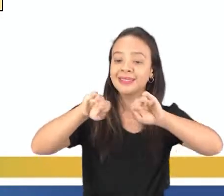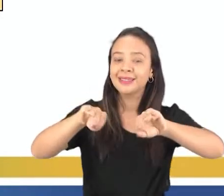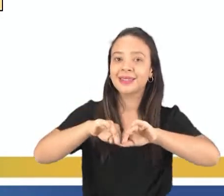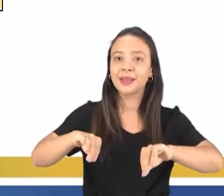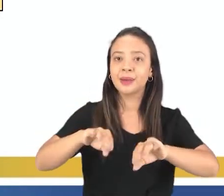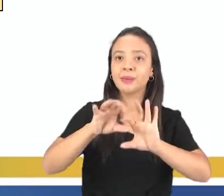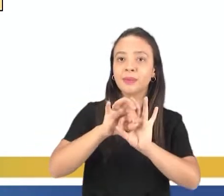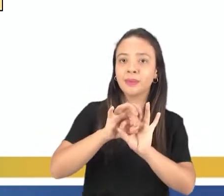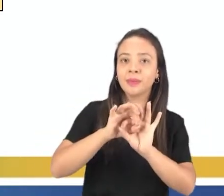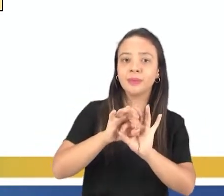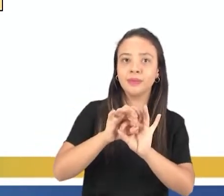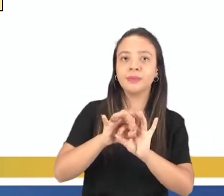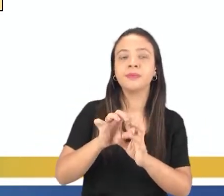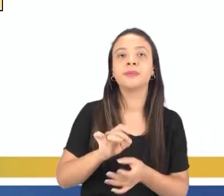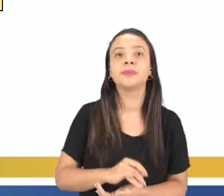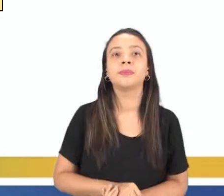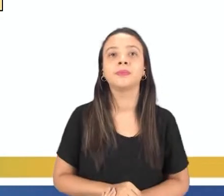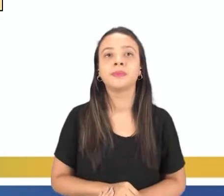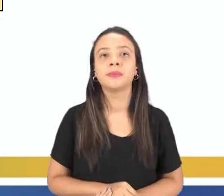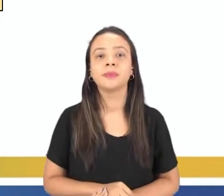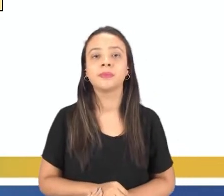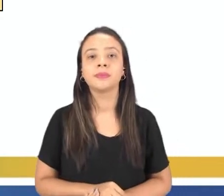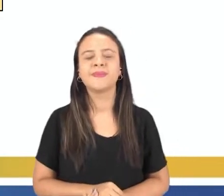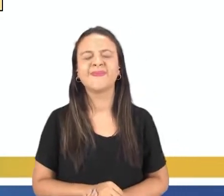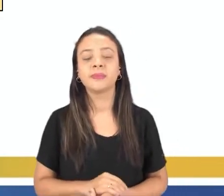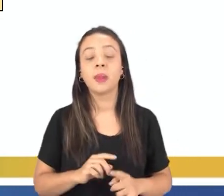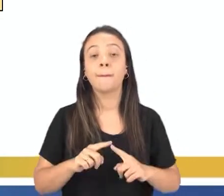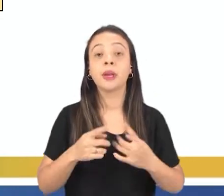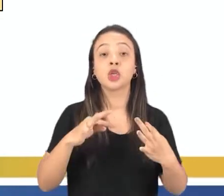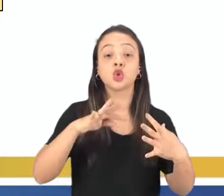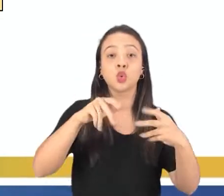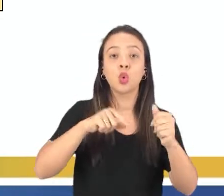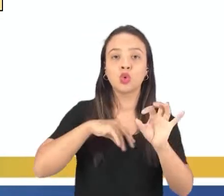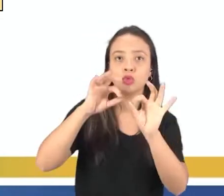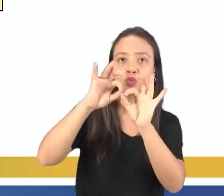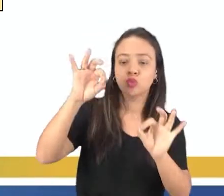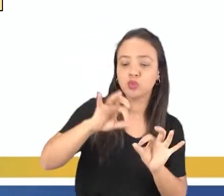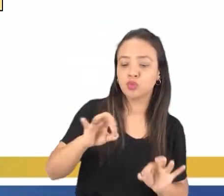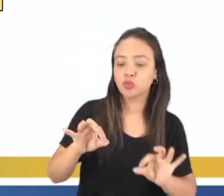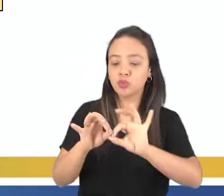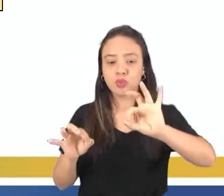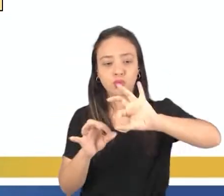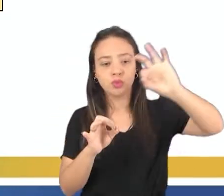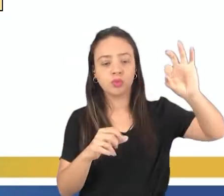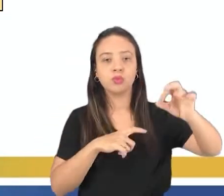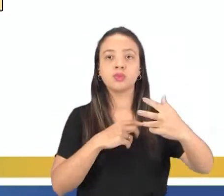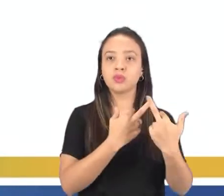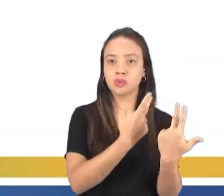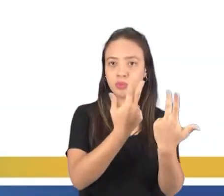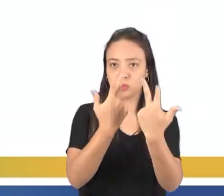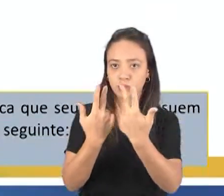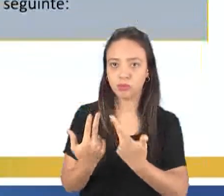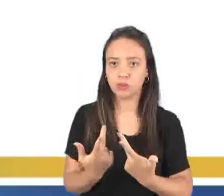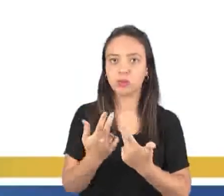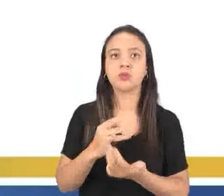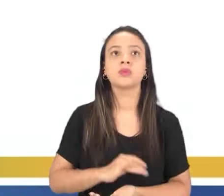no ponto médio, e todos os segmentos terão a mesma medida. Muito bem.